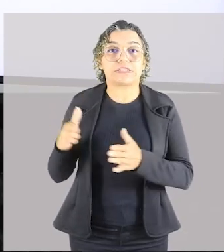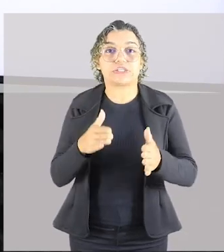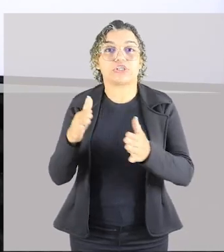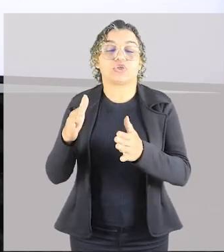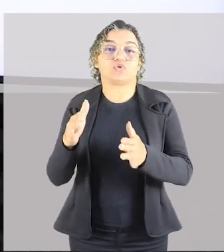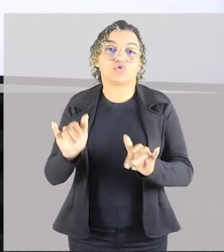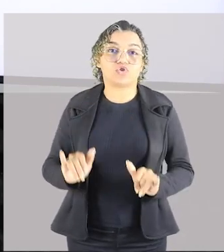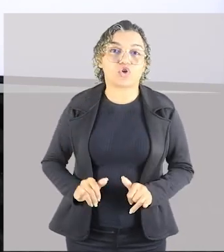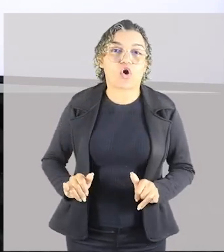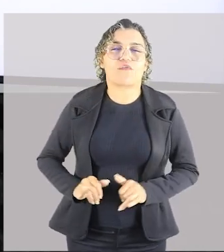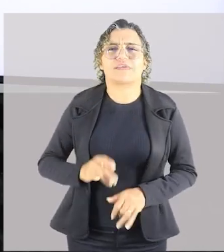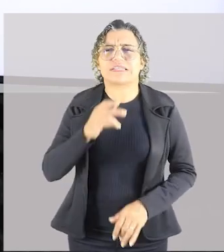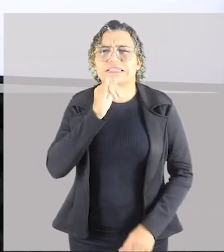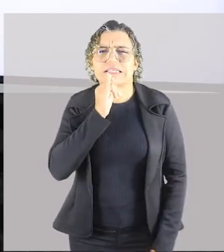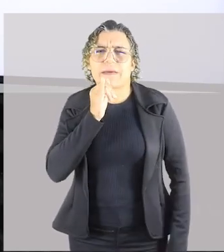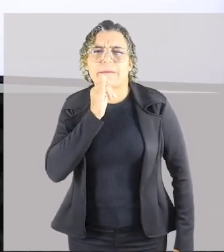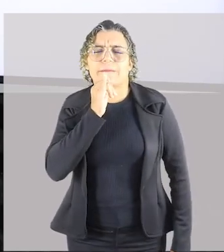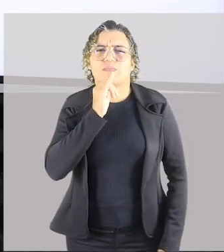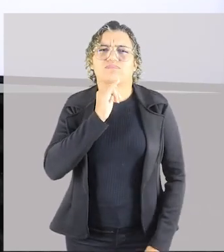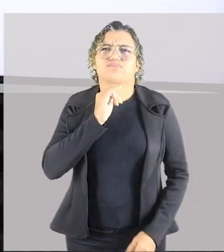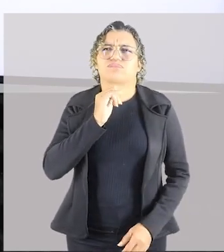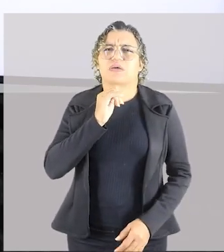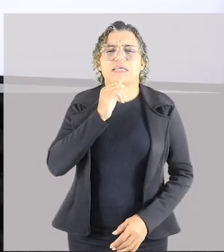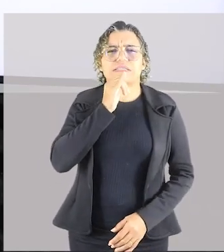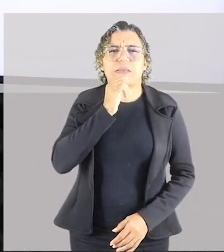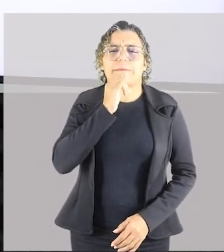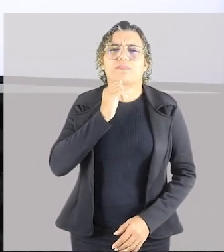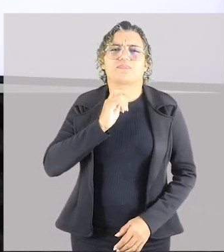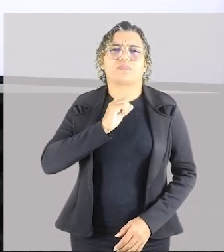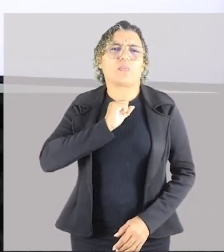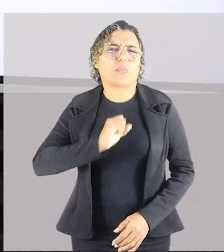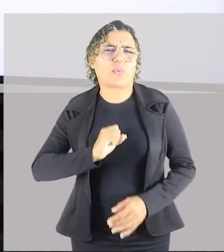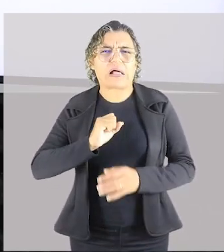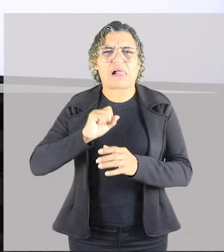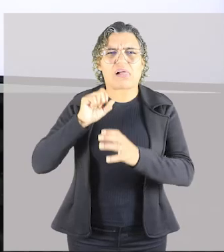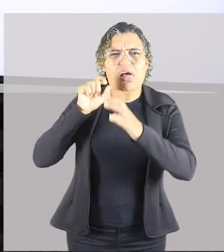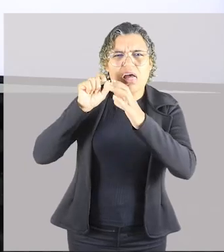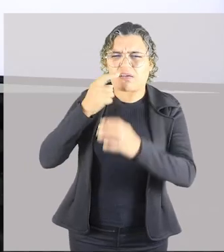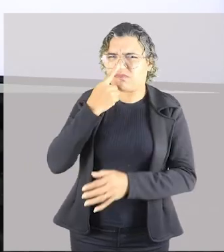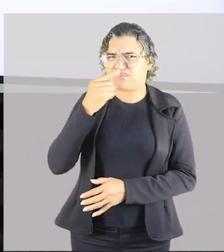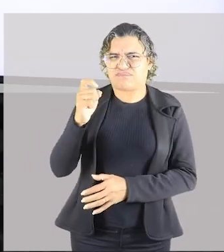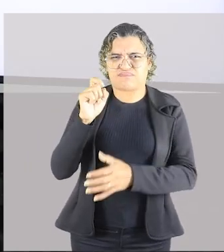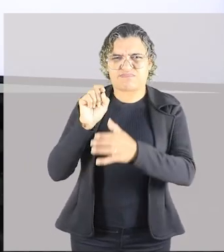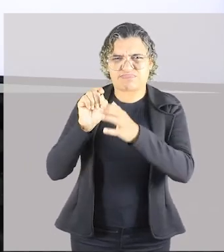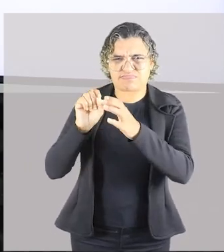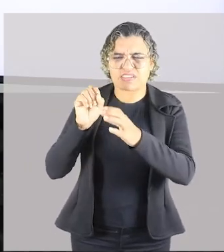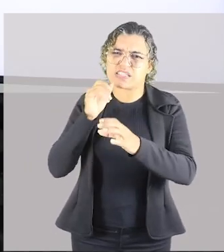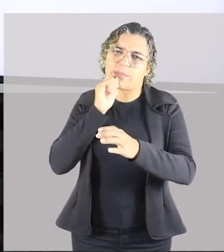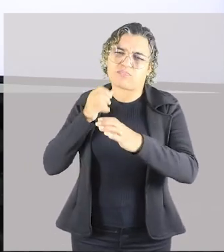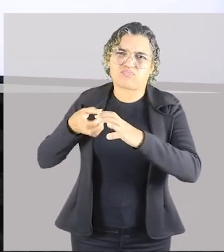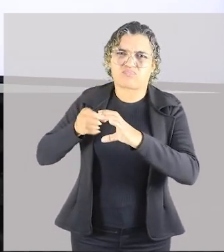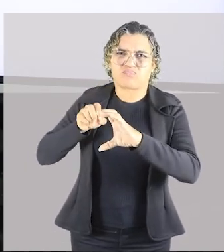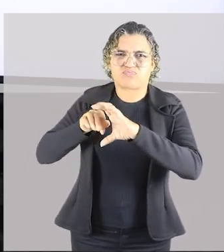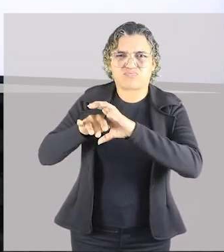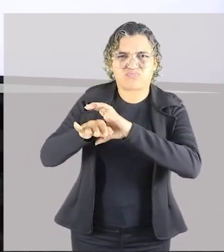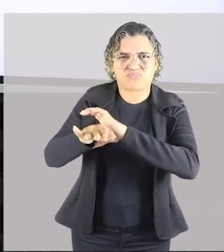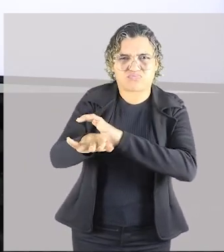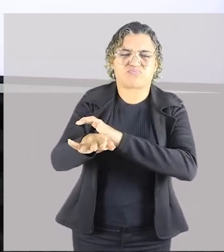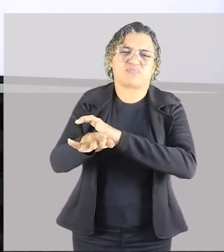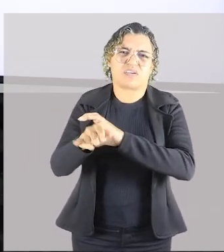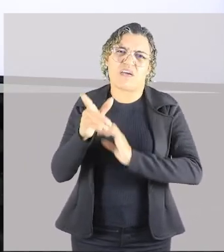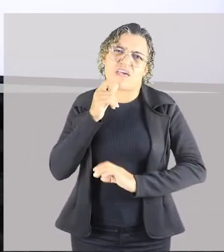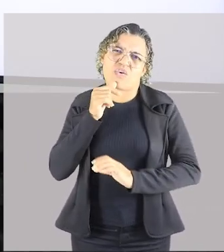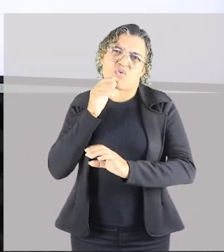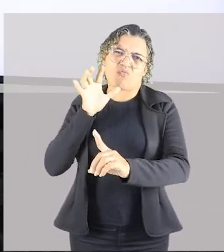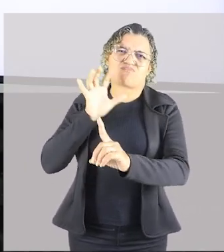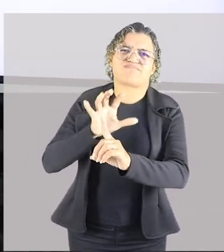o recebimento de dejetos, né, de lixo, por exemplo, o Rio Tietê é muito famoso, tá certo? Nós vamos ter a própria ocupação física da cidade